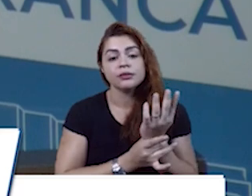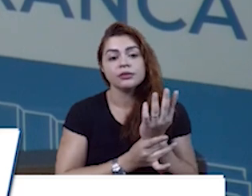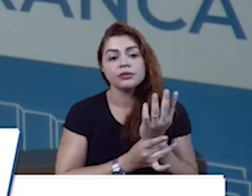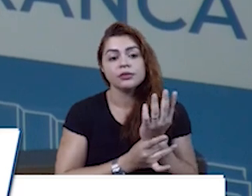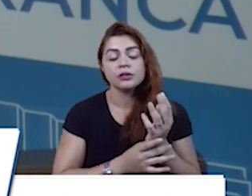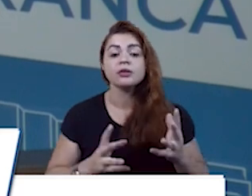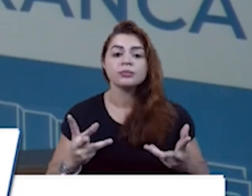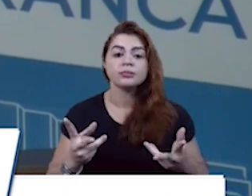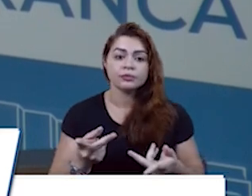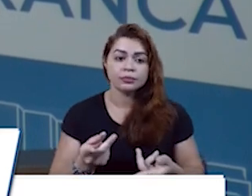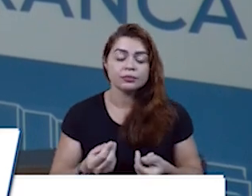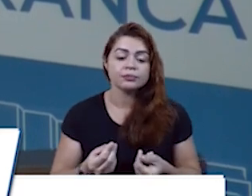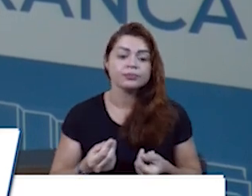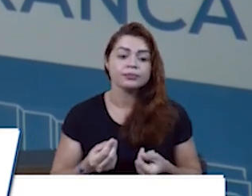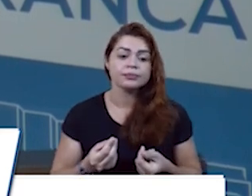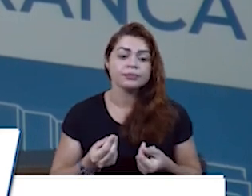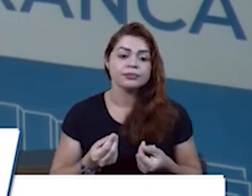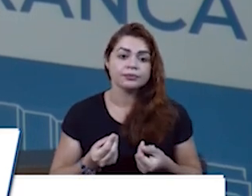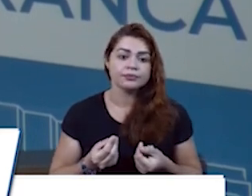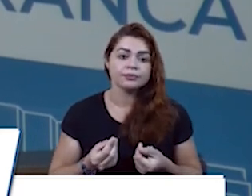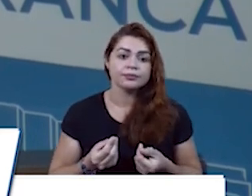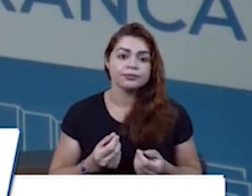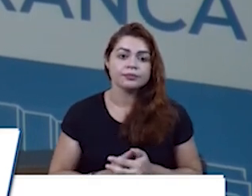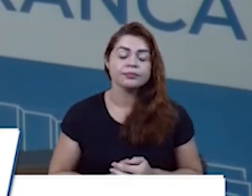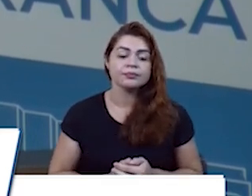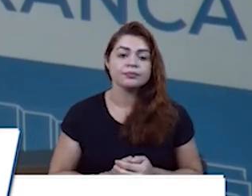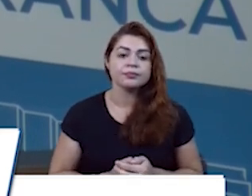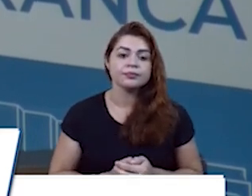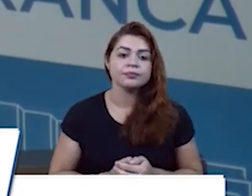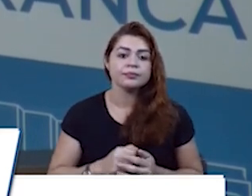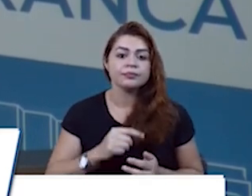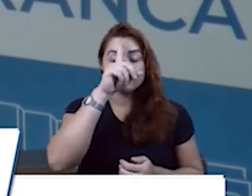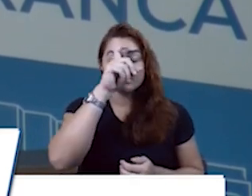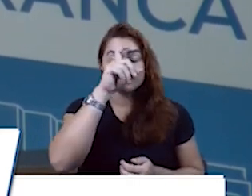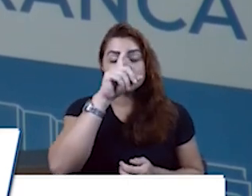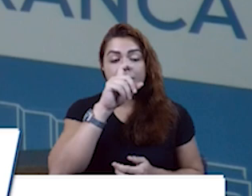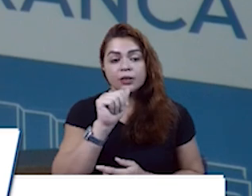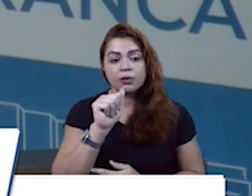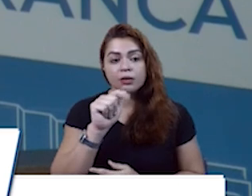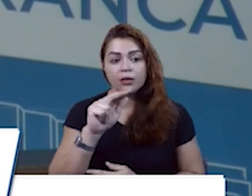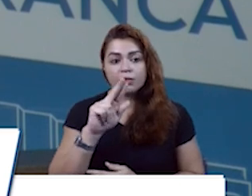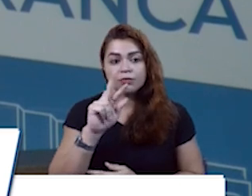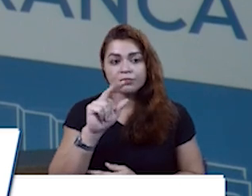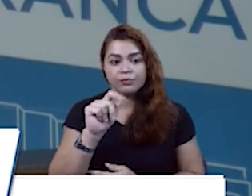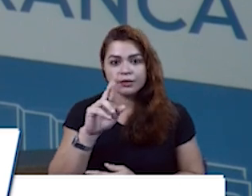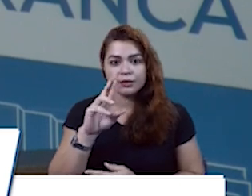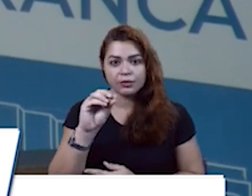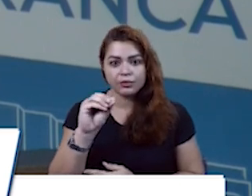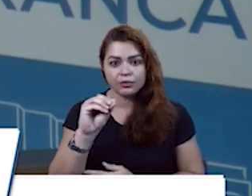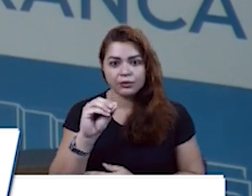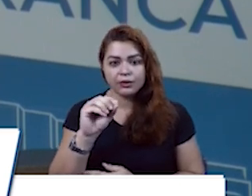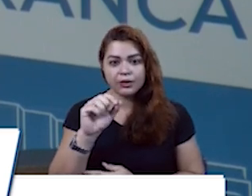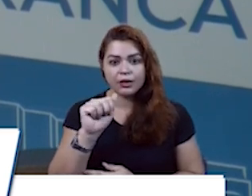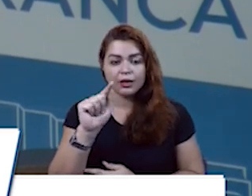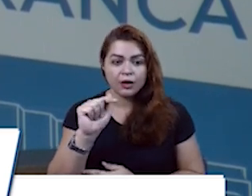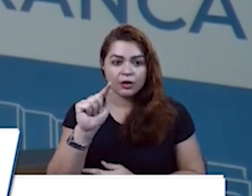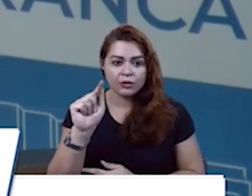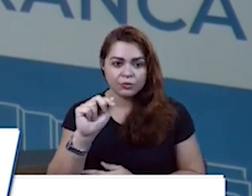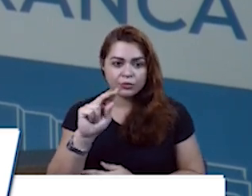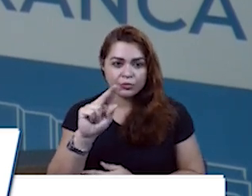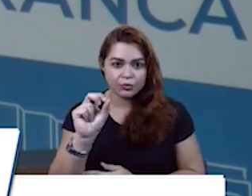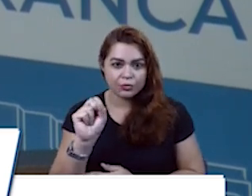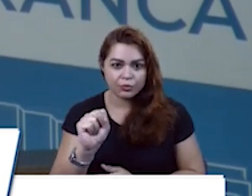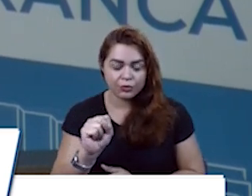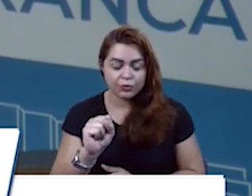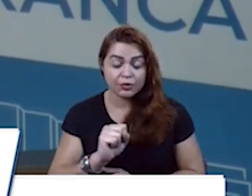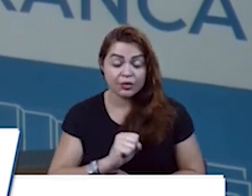no Pronto-Socorro Álvaro Azus, várias cadeiras quebradas. É incrível olhar a forma